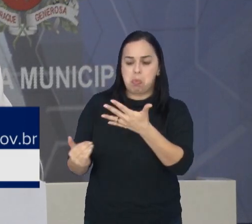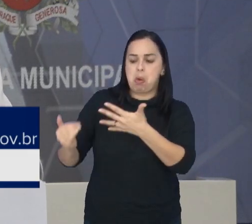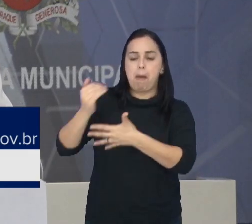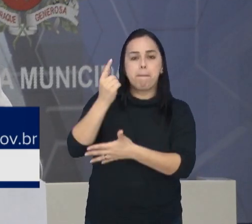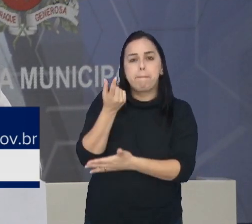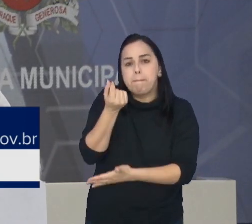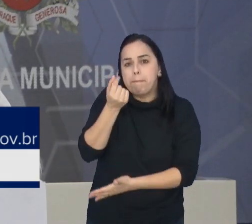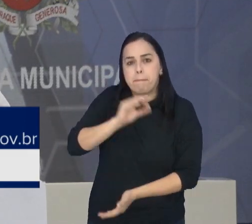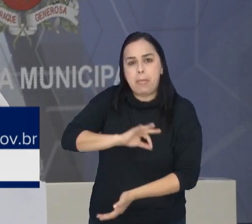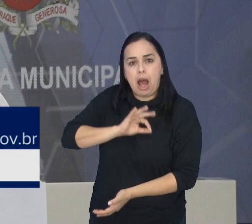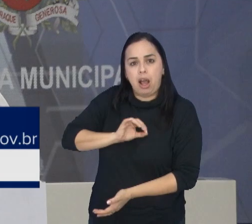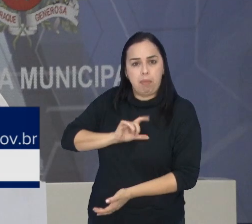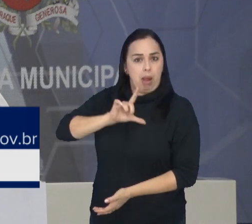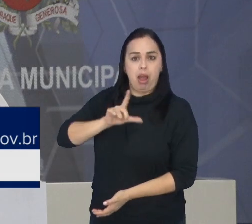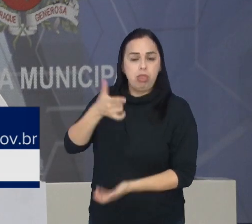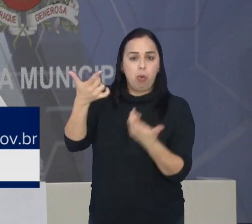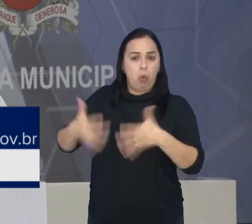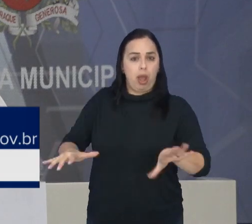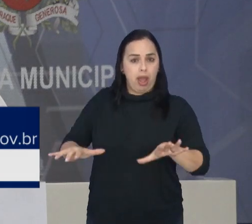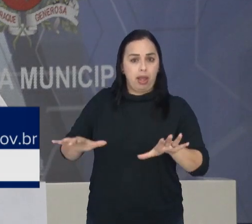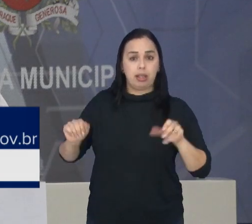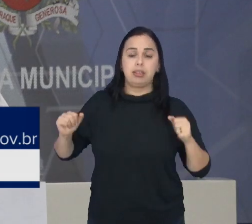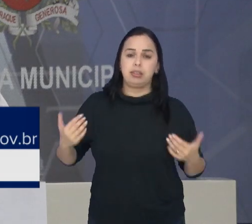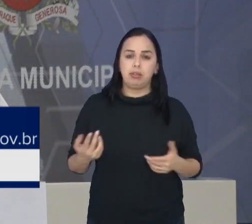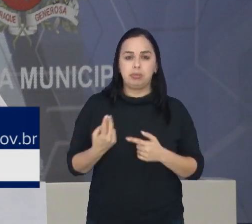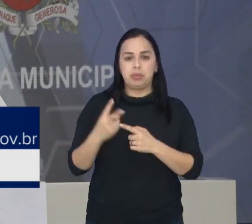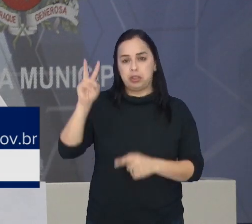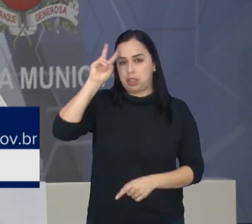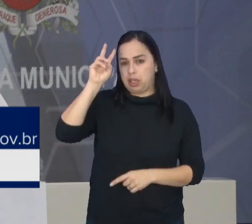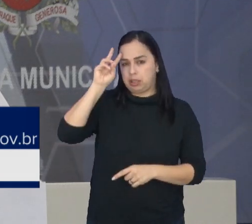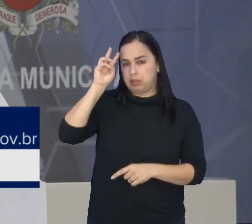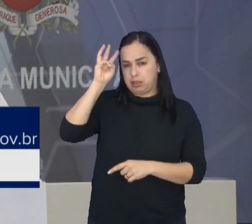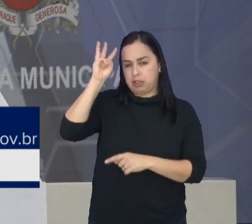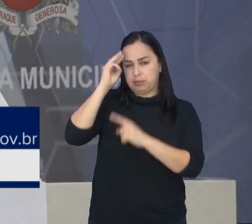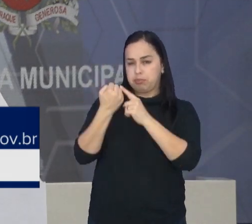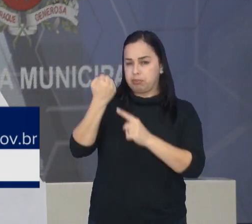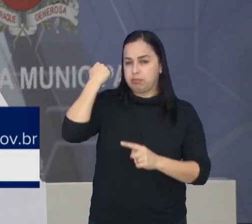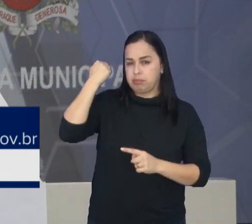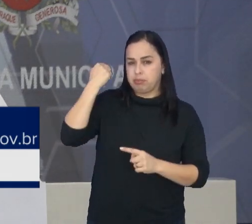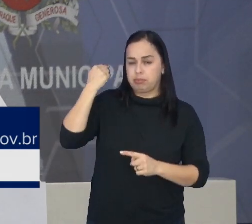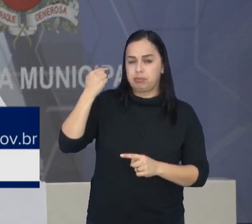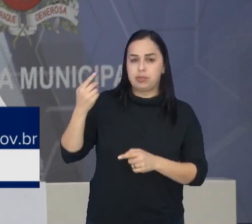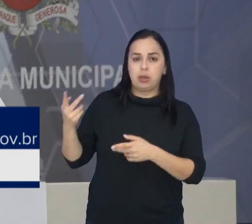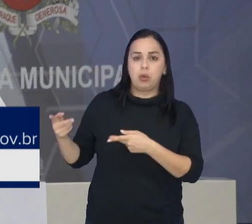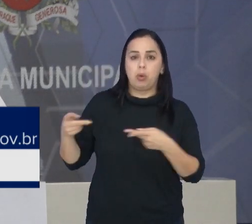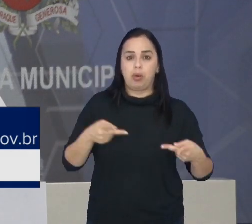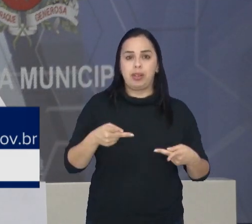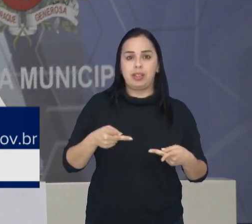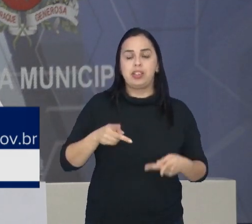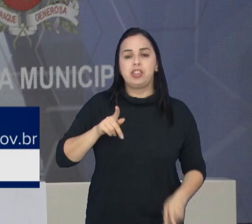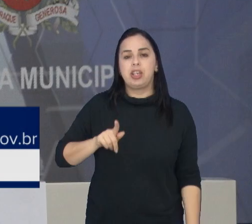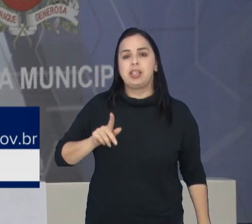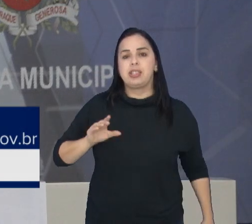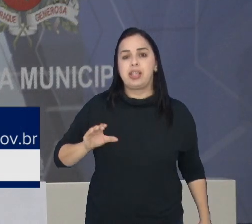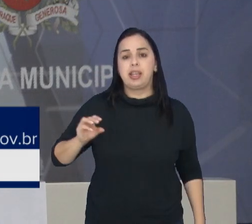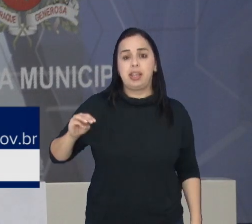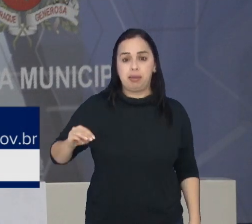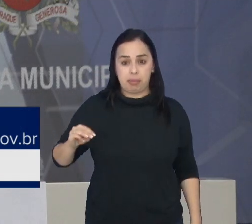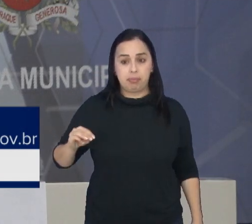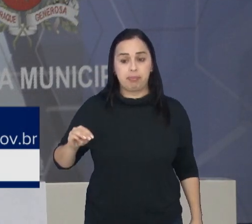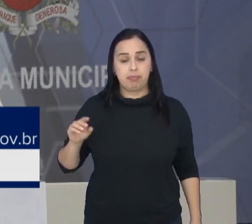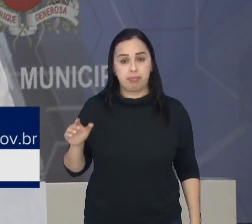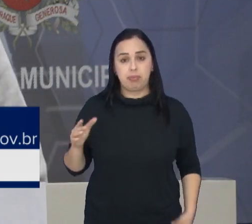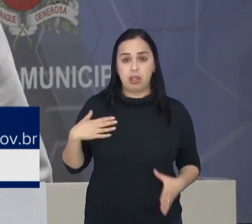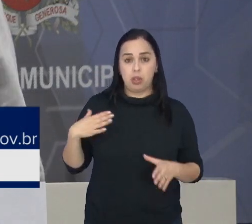carreira. Terça-feira, nós tivemos aqui na Câmara, vereadora Amélia, a visita do GCM. Nós